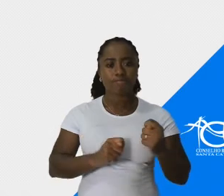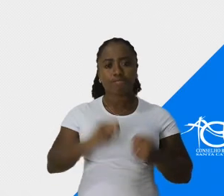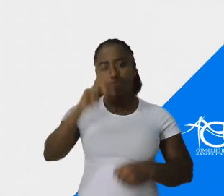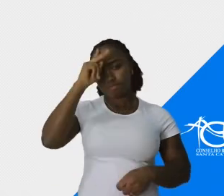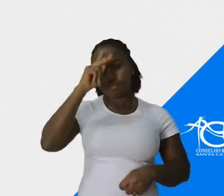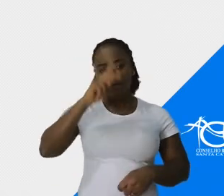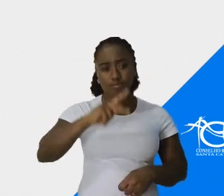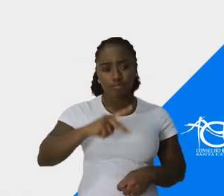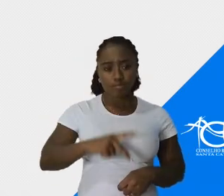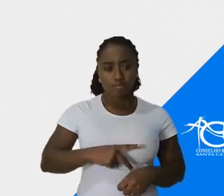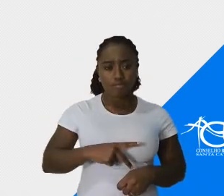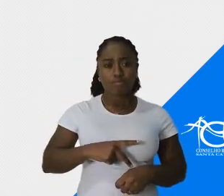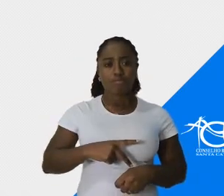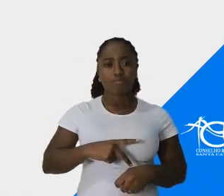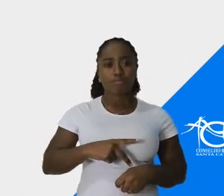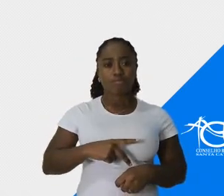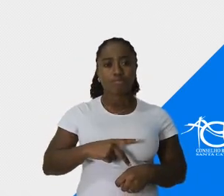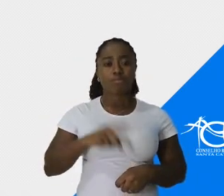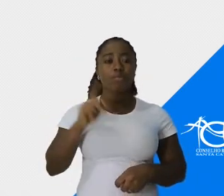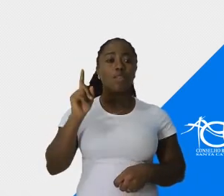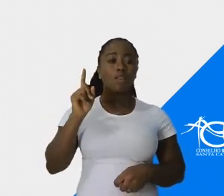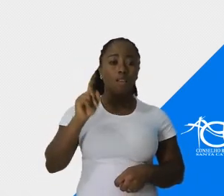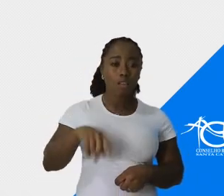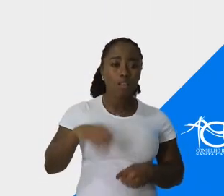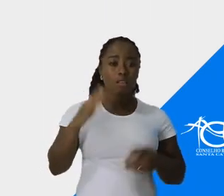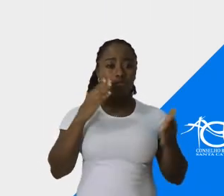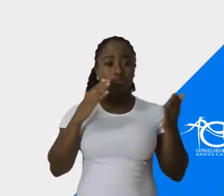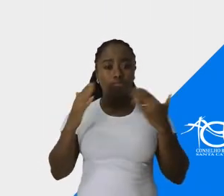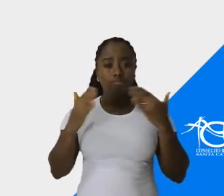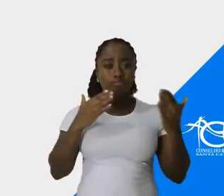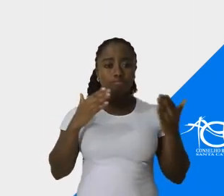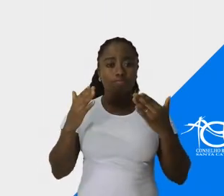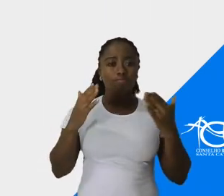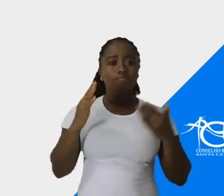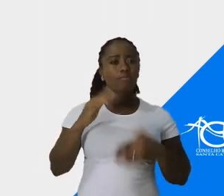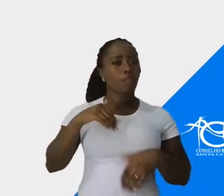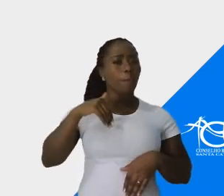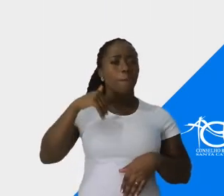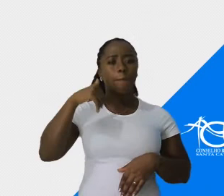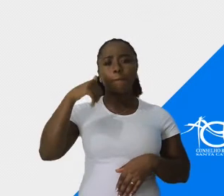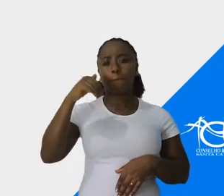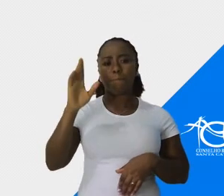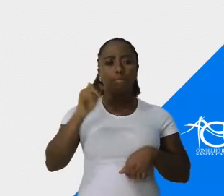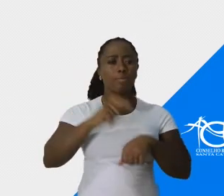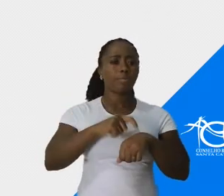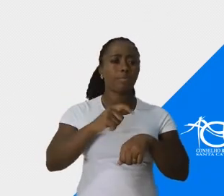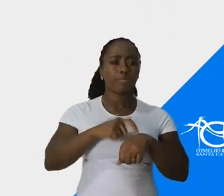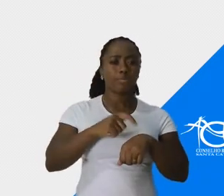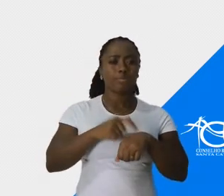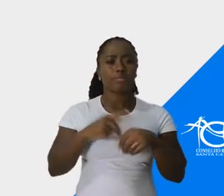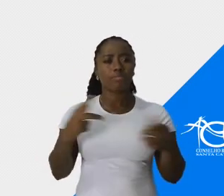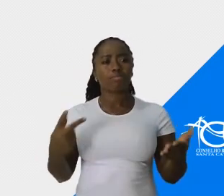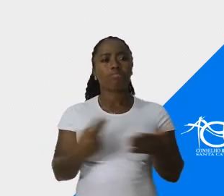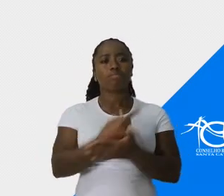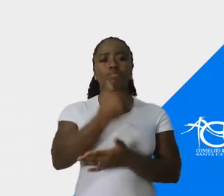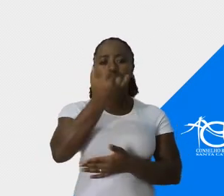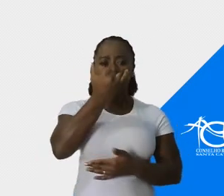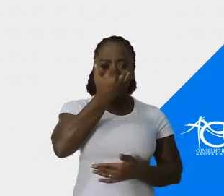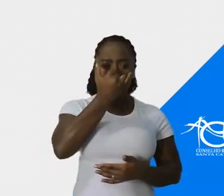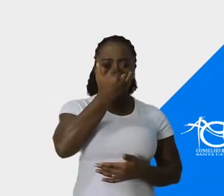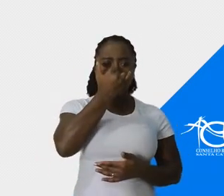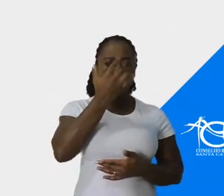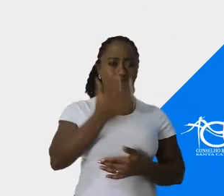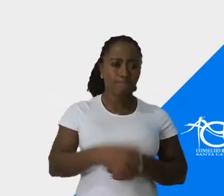mais importantes serem controlados em situações de eventos de riscos, como a gente, como é, por exemplo, a área de